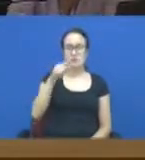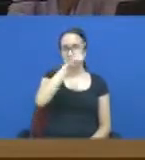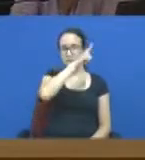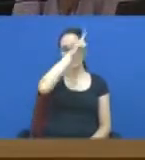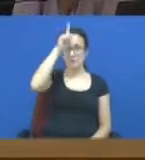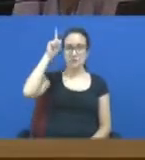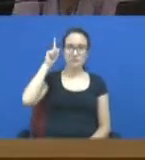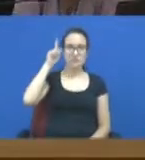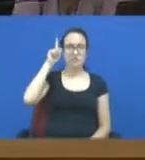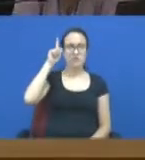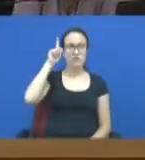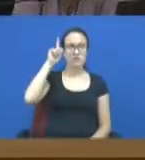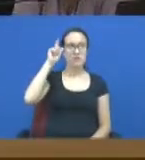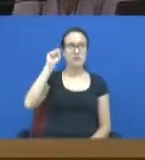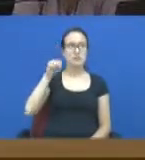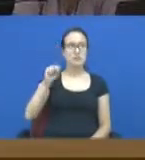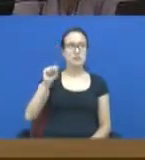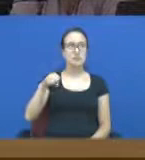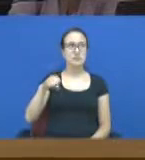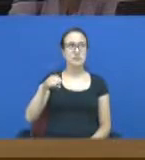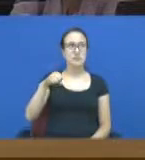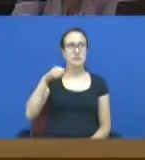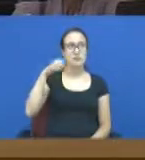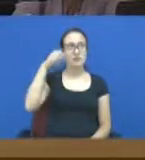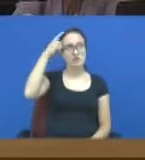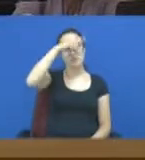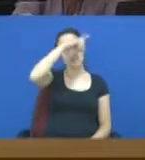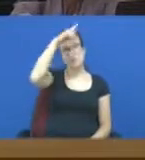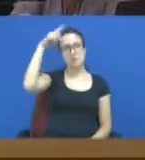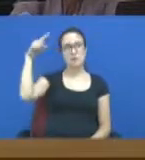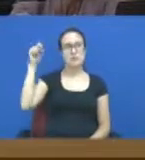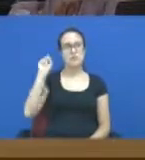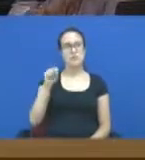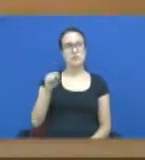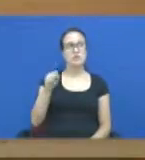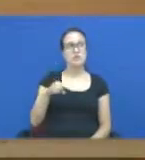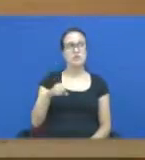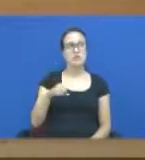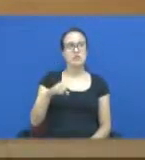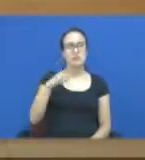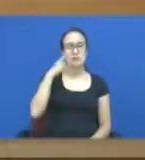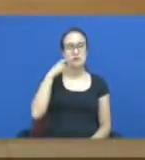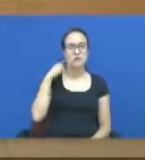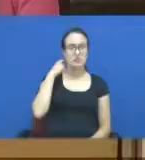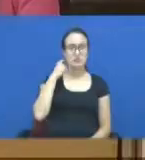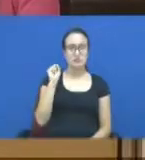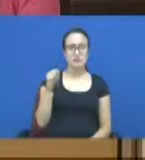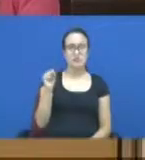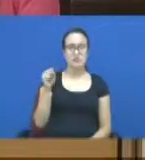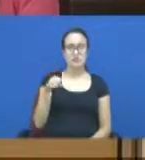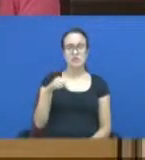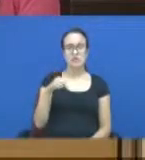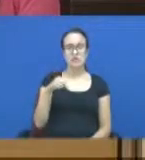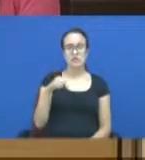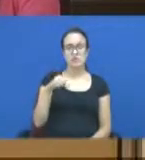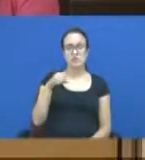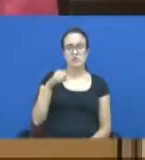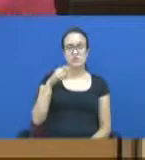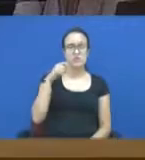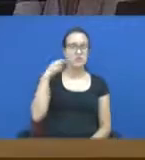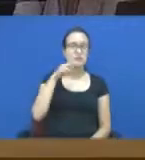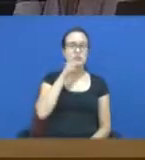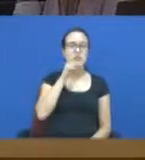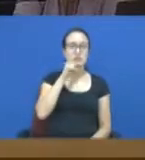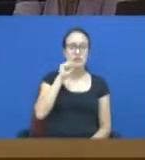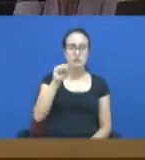Luizinho. Sim. Doutora Mayra. Sim. Newton Santos, sim. Dr. Raul. Sim, excelência. Sidney